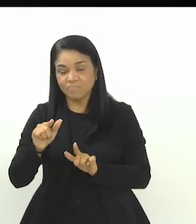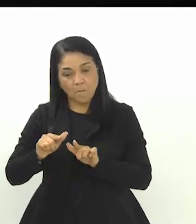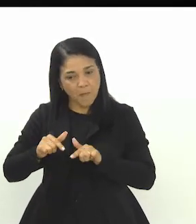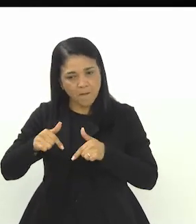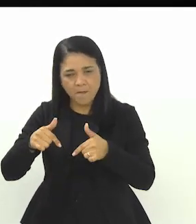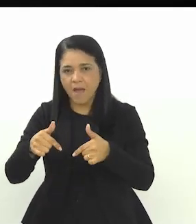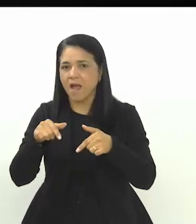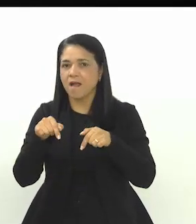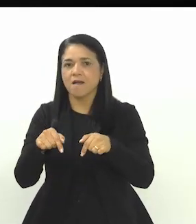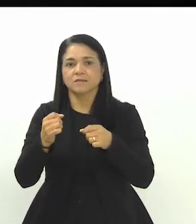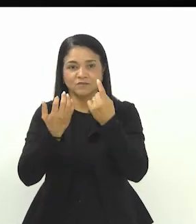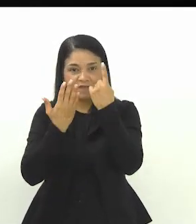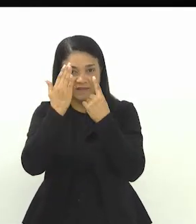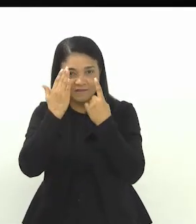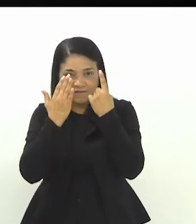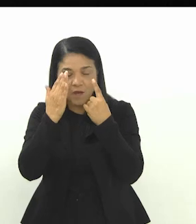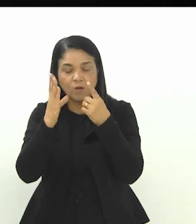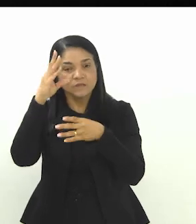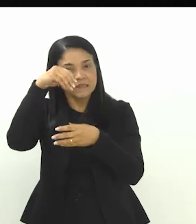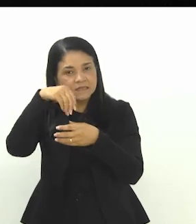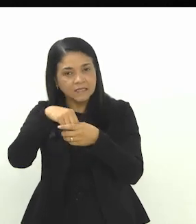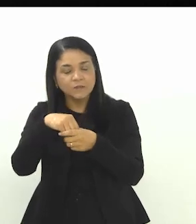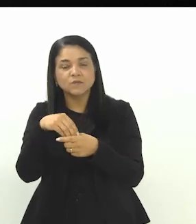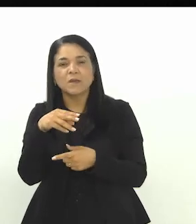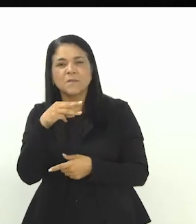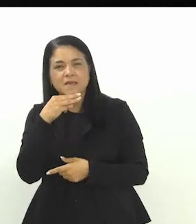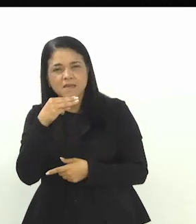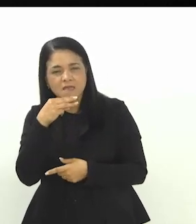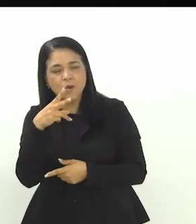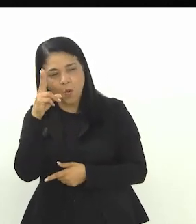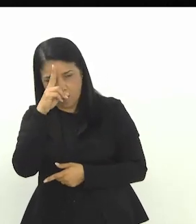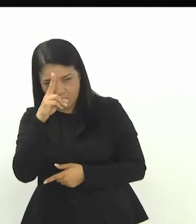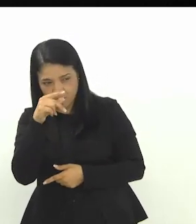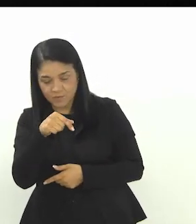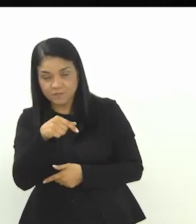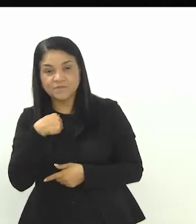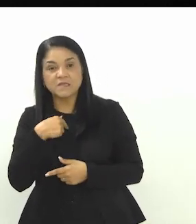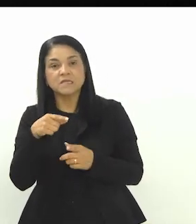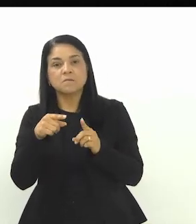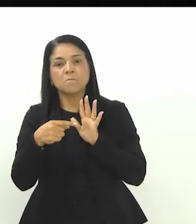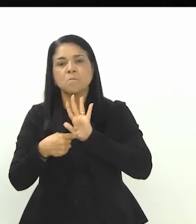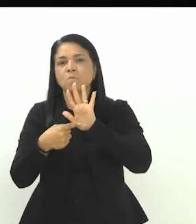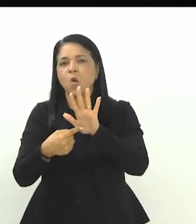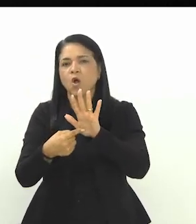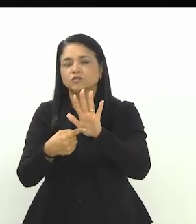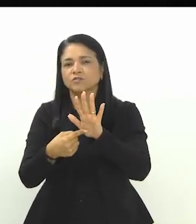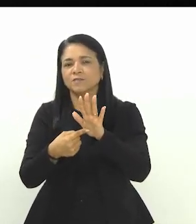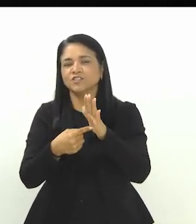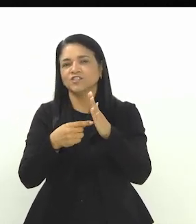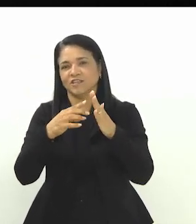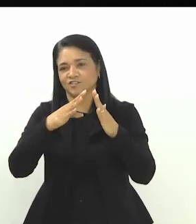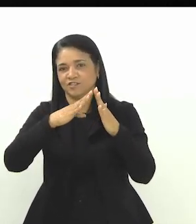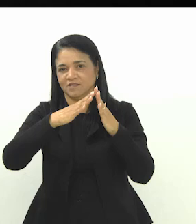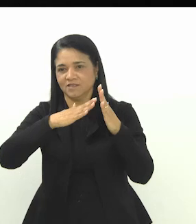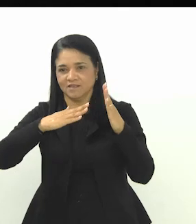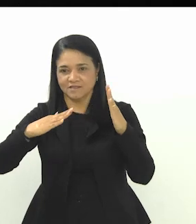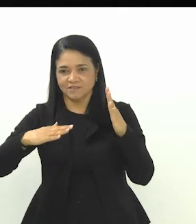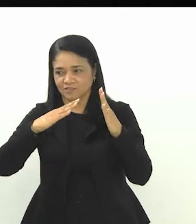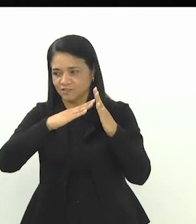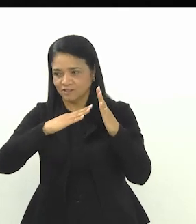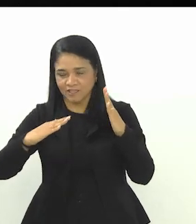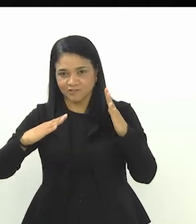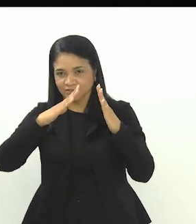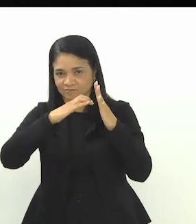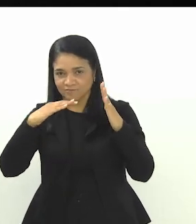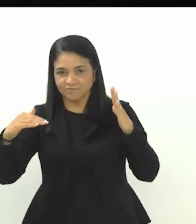mais o carnaval, isso é fato, né? Os enredos dele da Mangueira eram bem politizados, né? Ele traz uma estética,